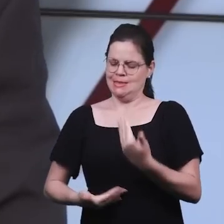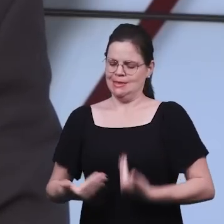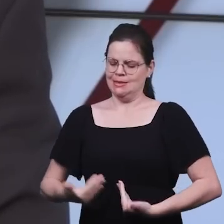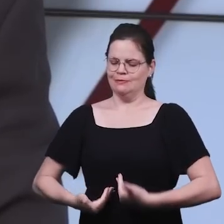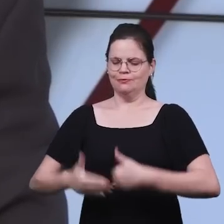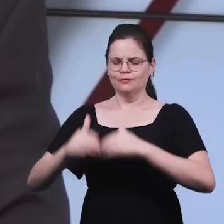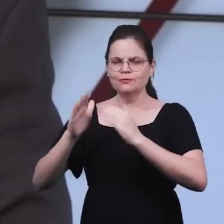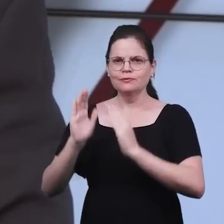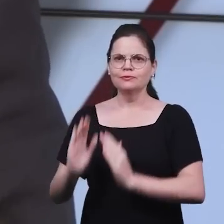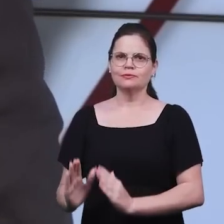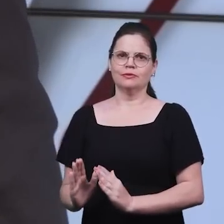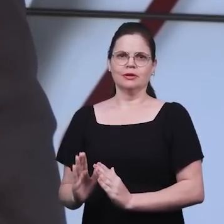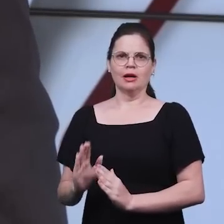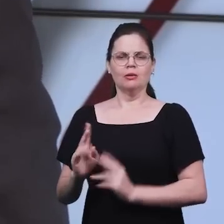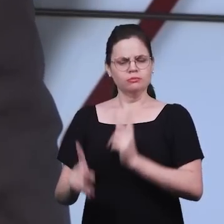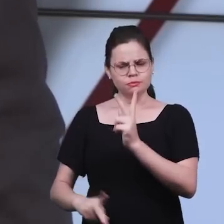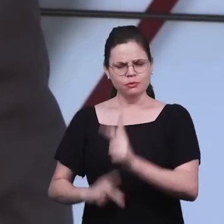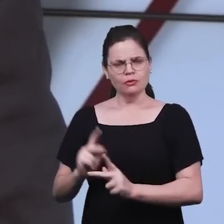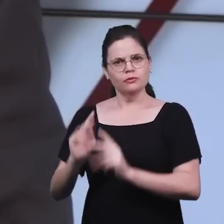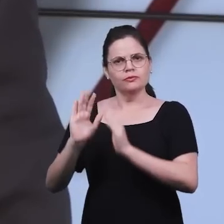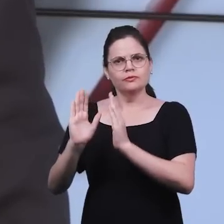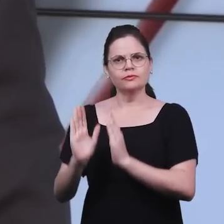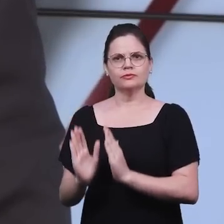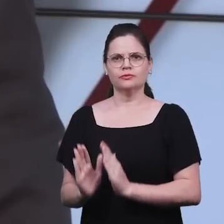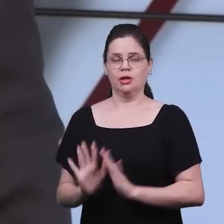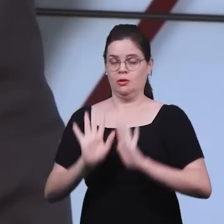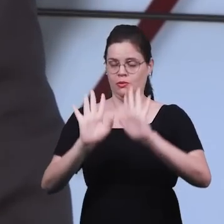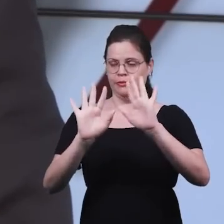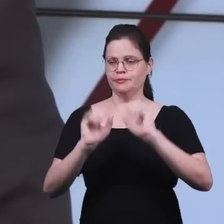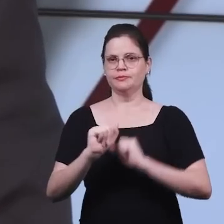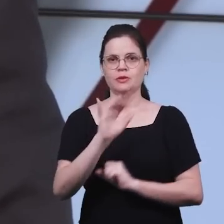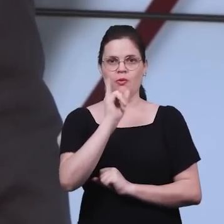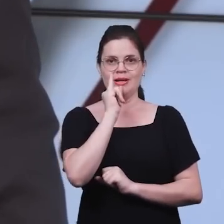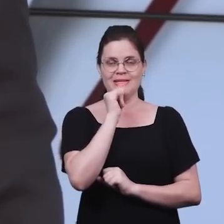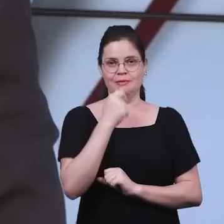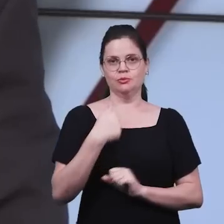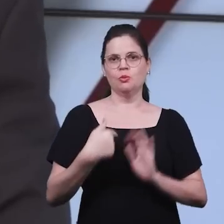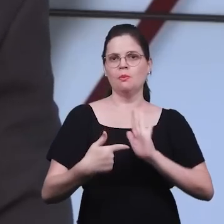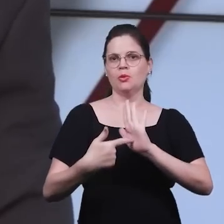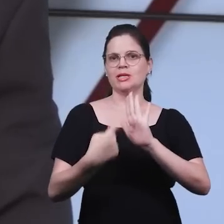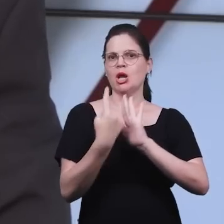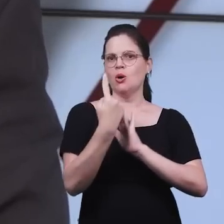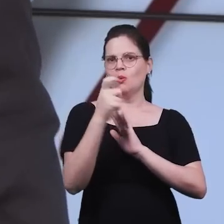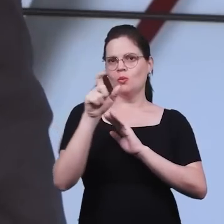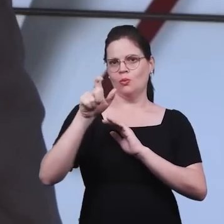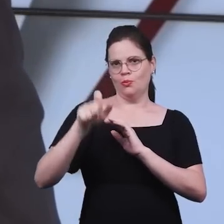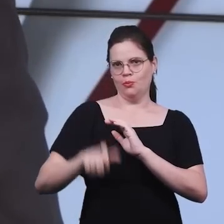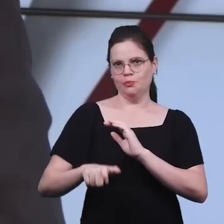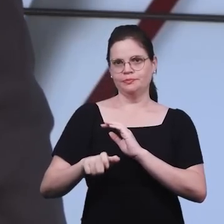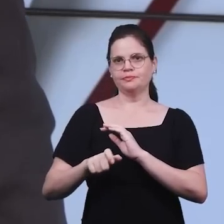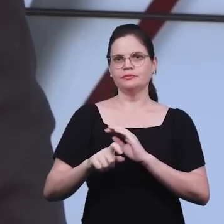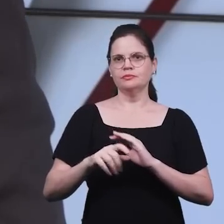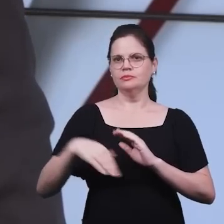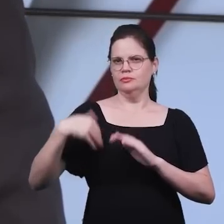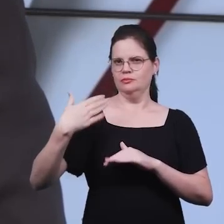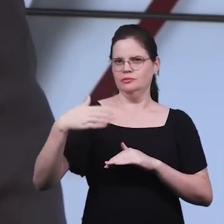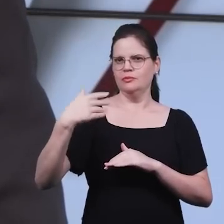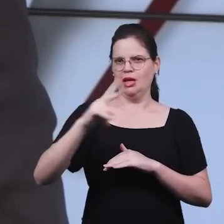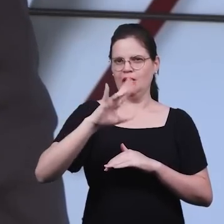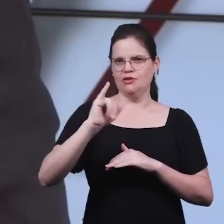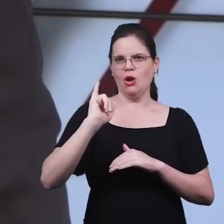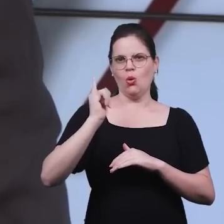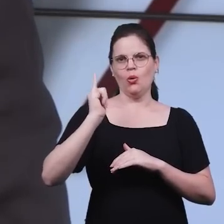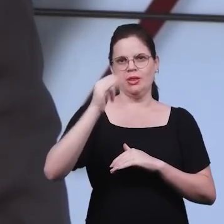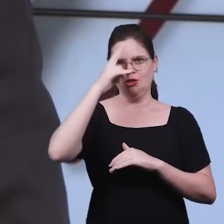de um povo fiel. Né? Eu vou citar só um deles aqui, a gente vai citar ao longo dos programas